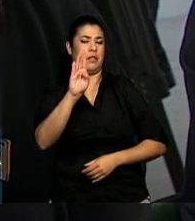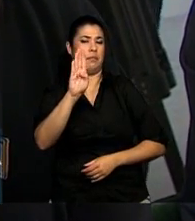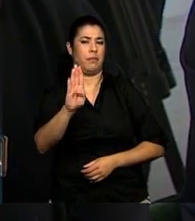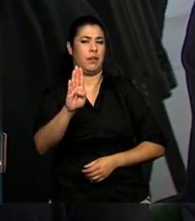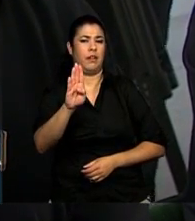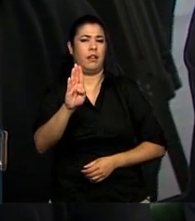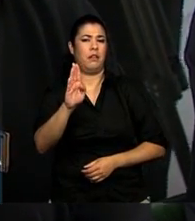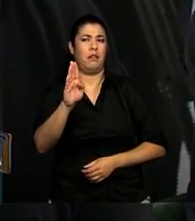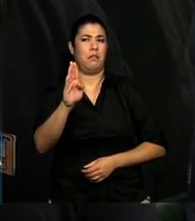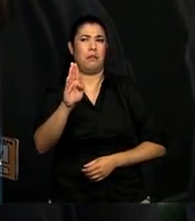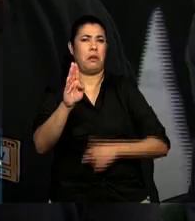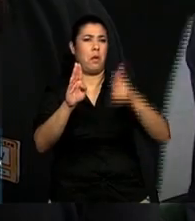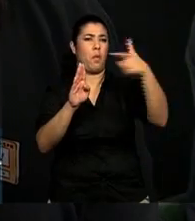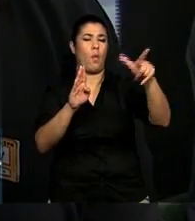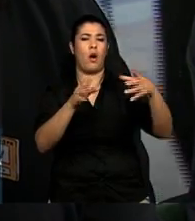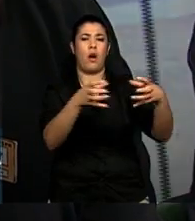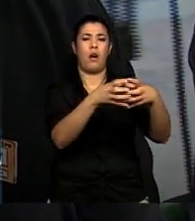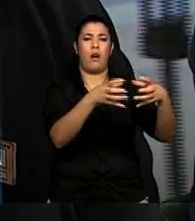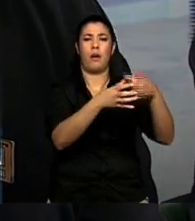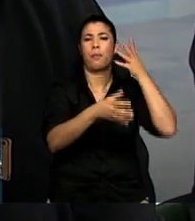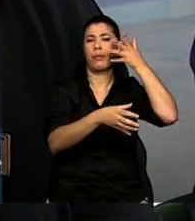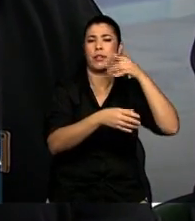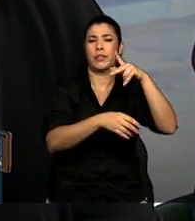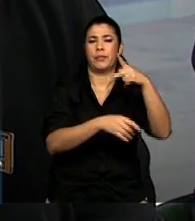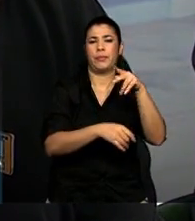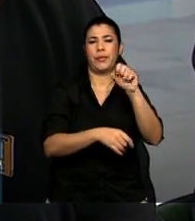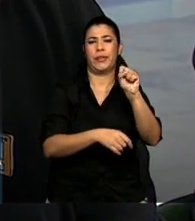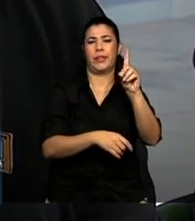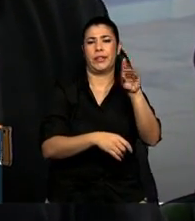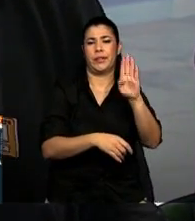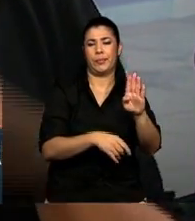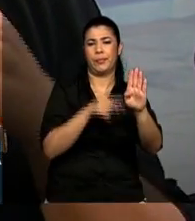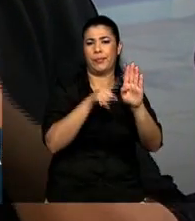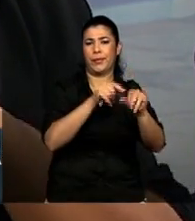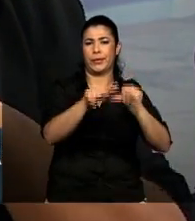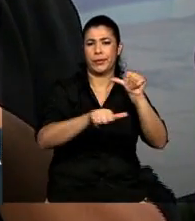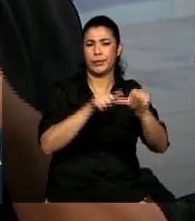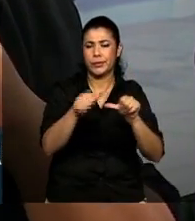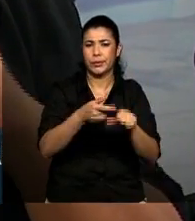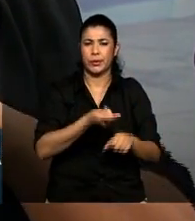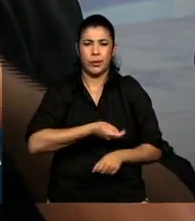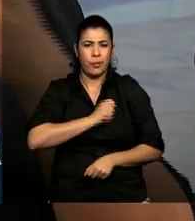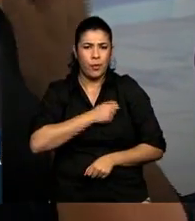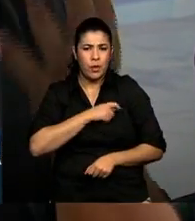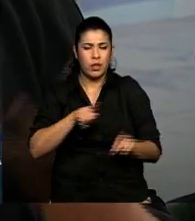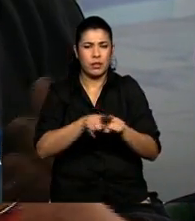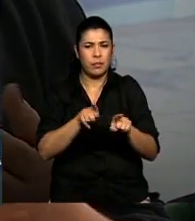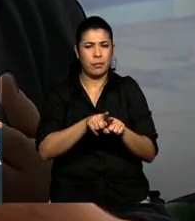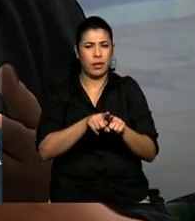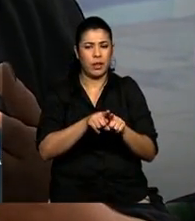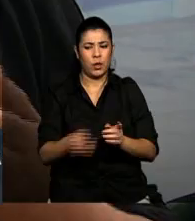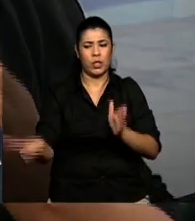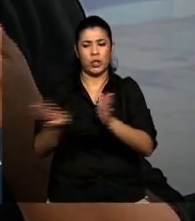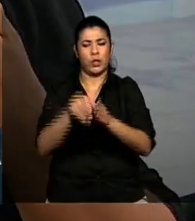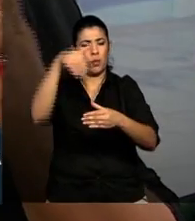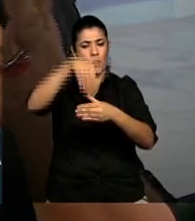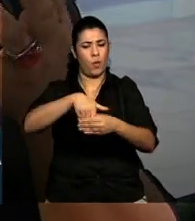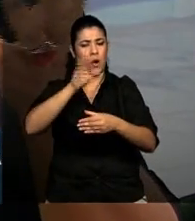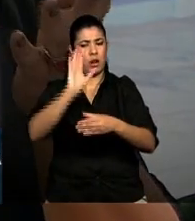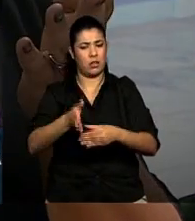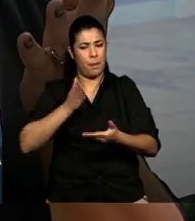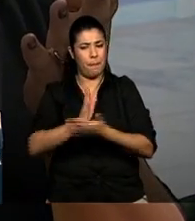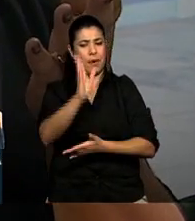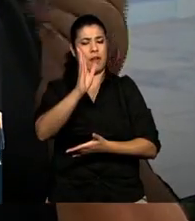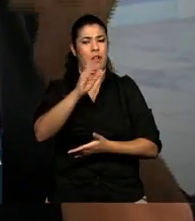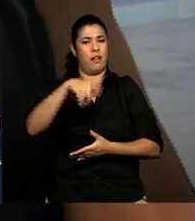ajuste fiscal de meta de supera primário etc agora o governo Dilma chega com esse modelo que era